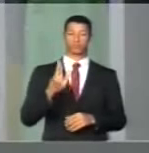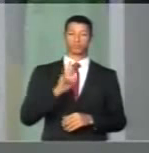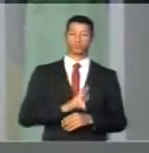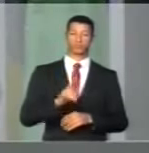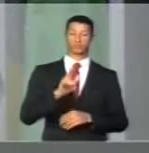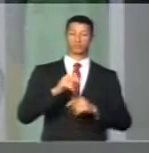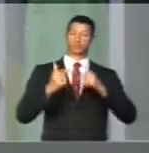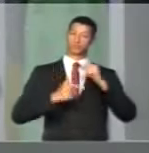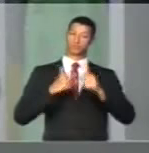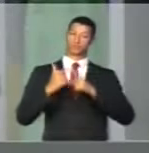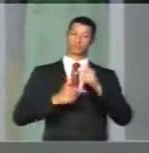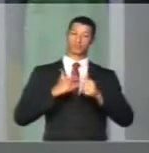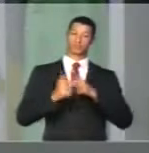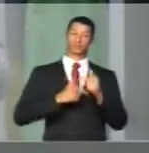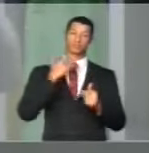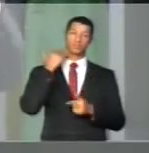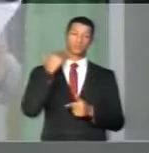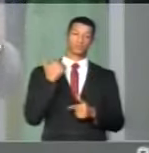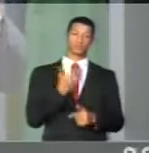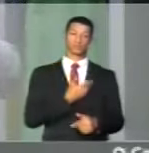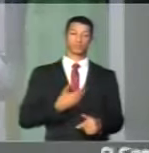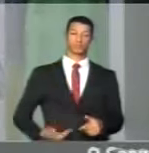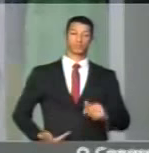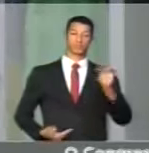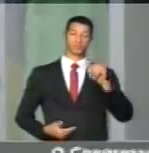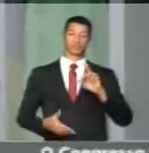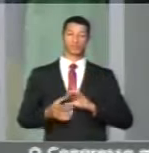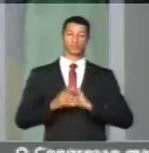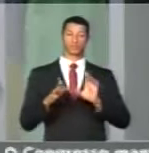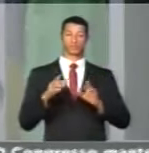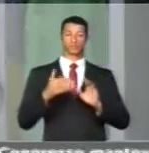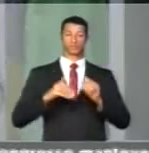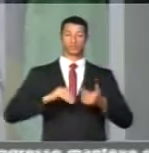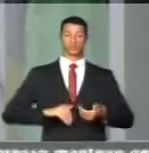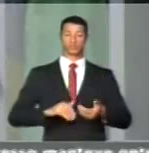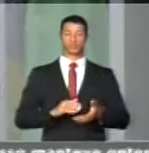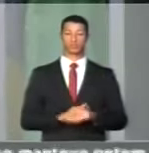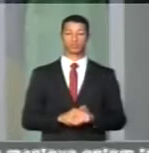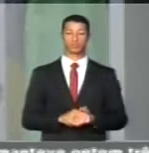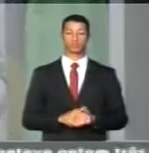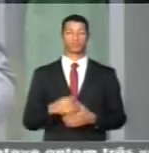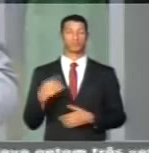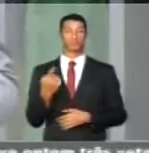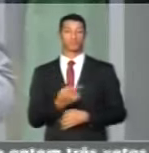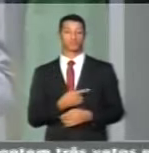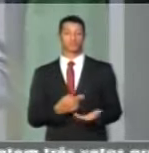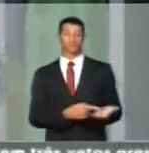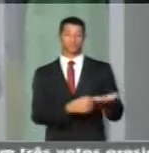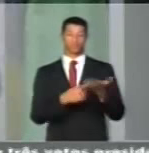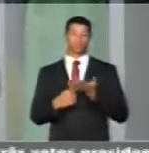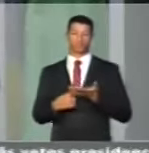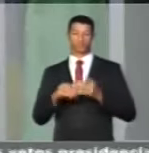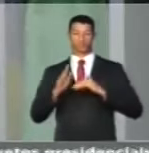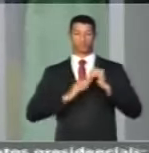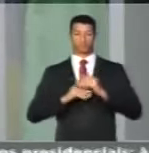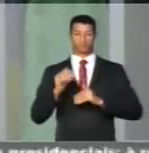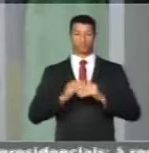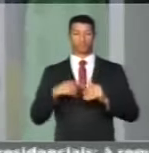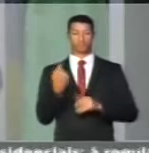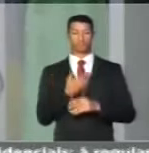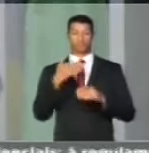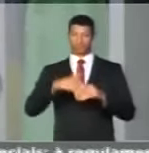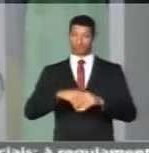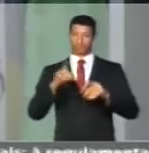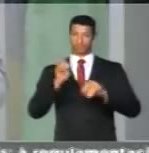dos trabalhadores dos bancos públicos sem a autorização do Congresso Nacional. A nossa convocação é no sentido que a gente vote